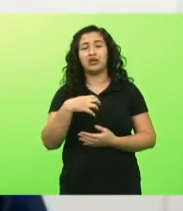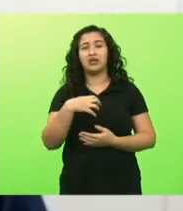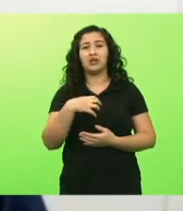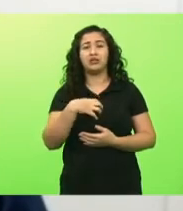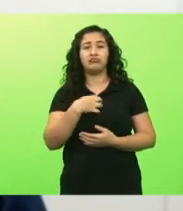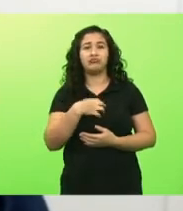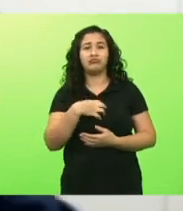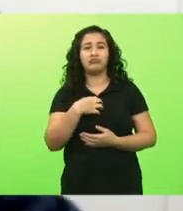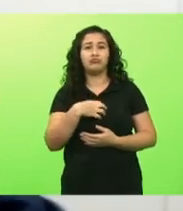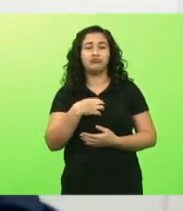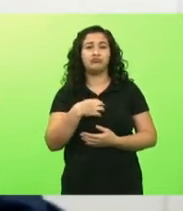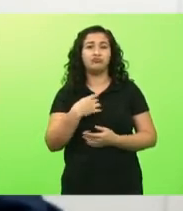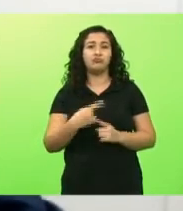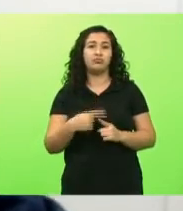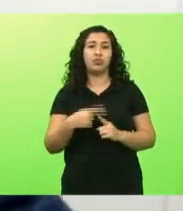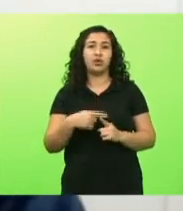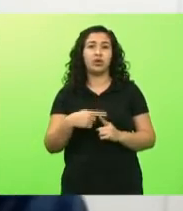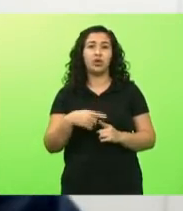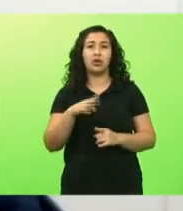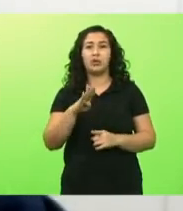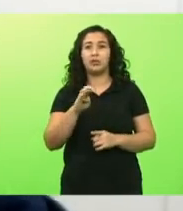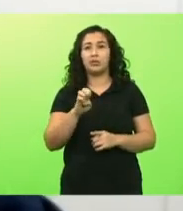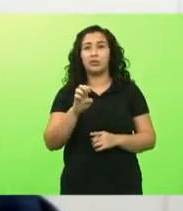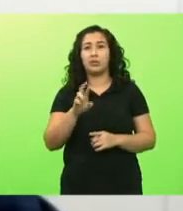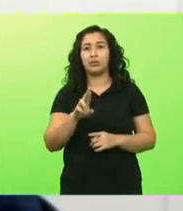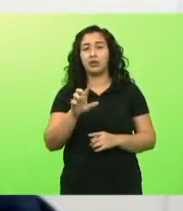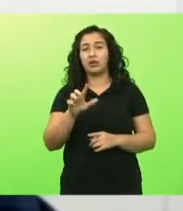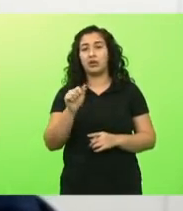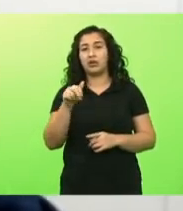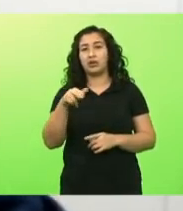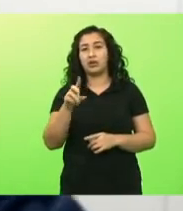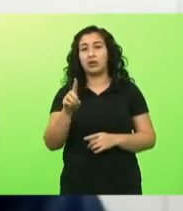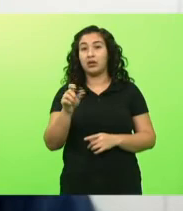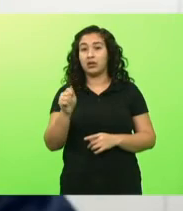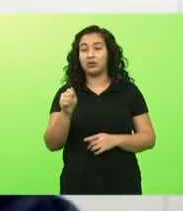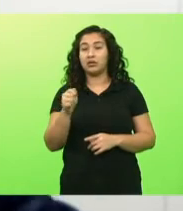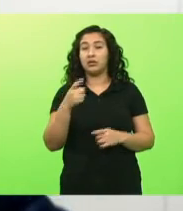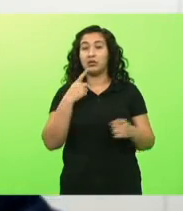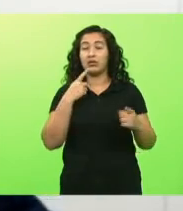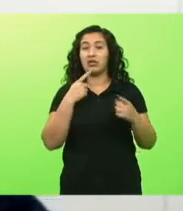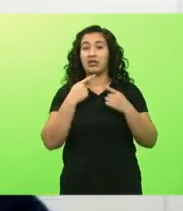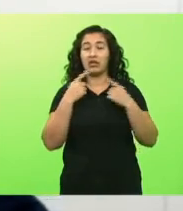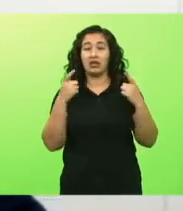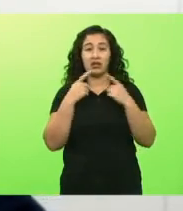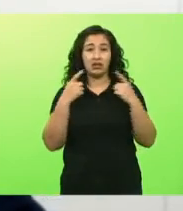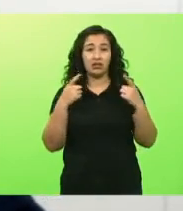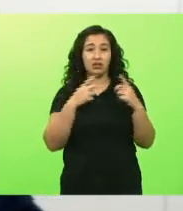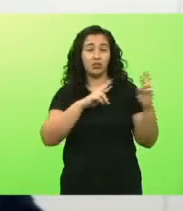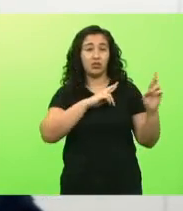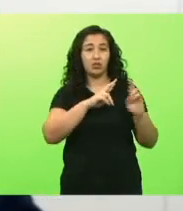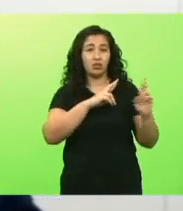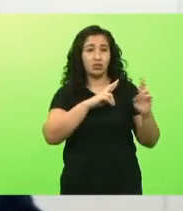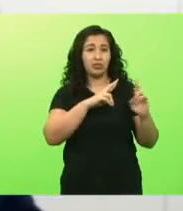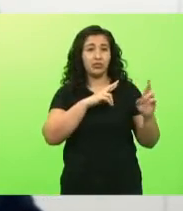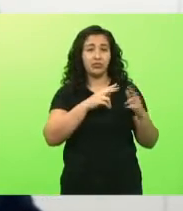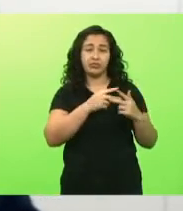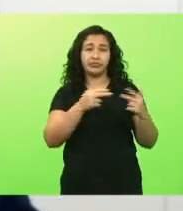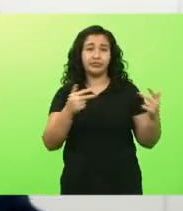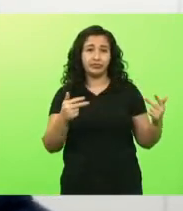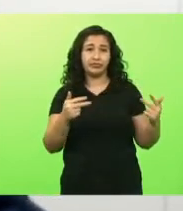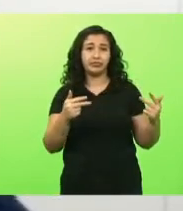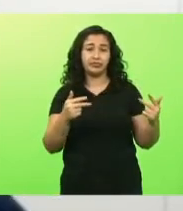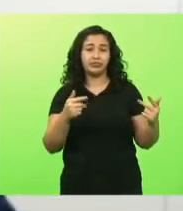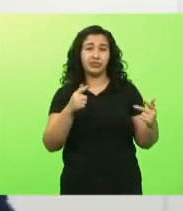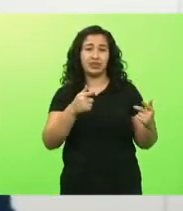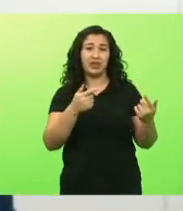deputado Berlanda reclamou das rodovias, Caçador, Alemão Regis, Lebon Regis a curitibanos, que estão um